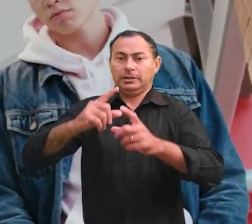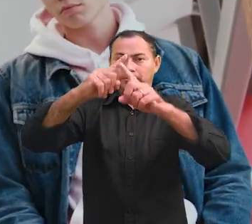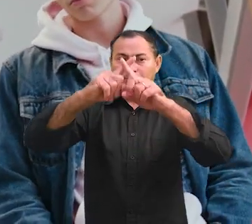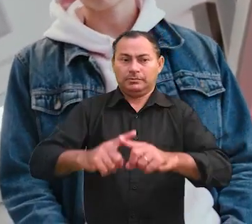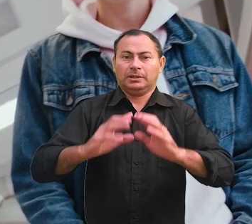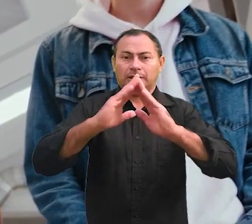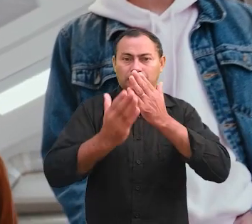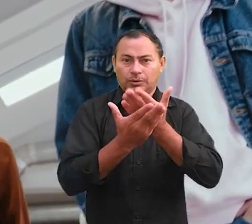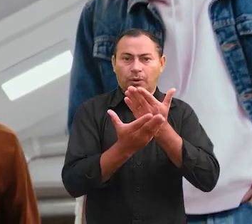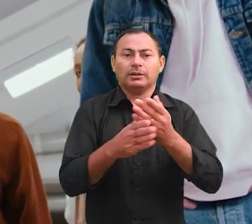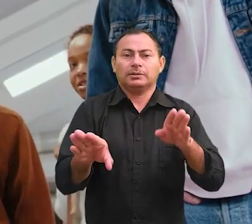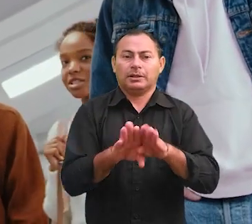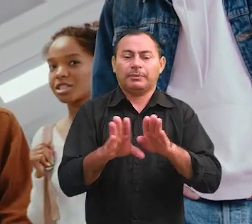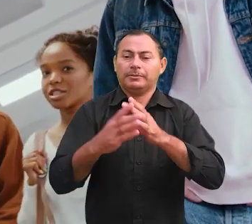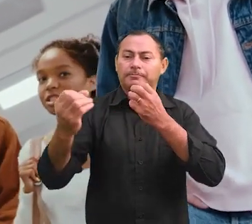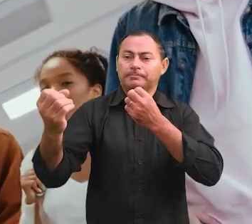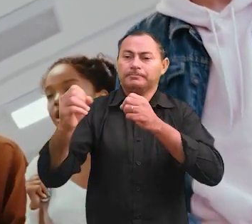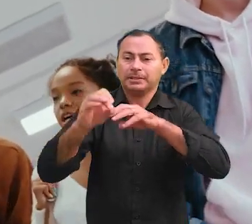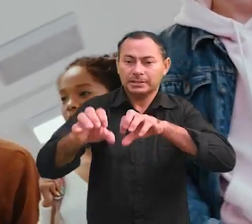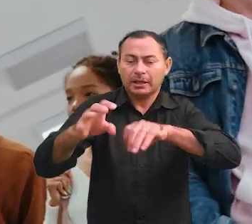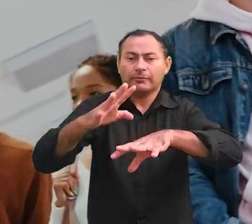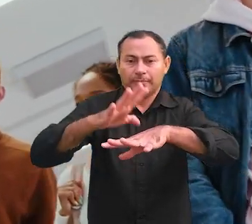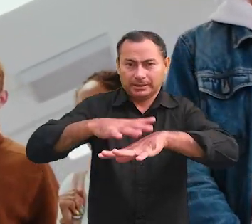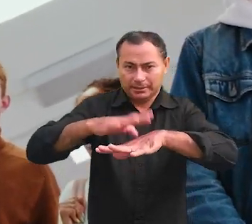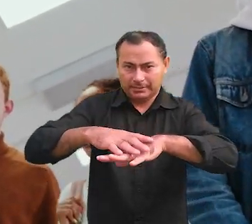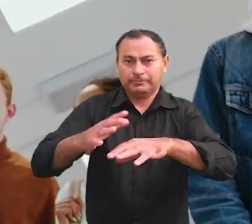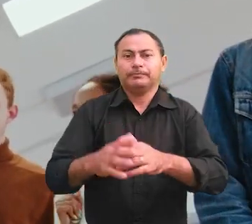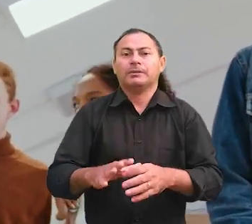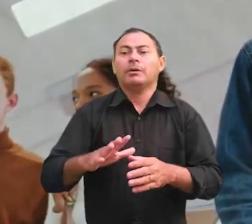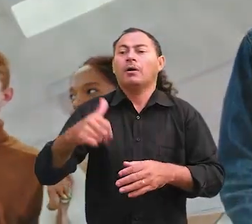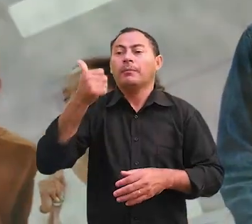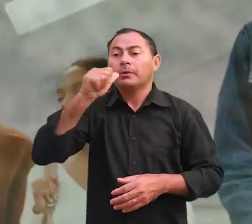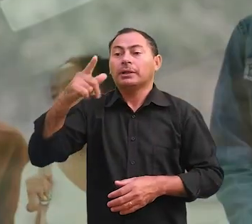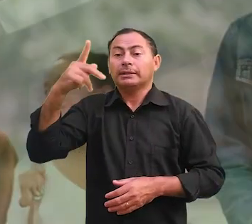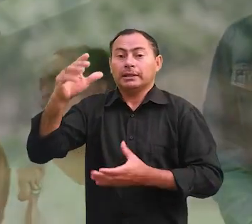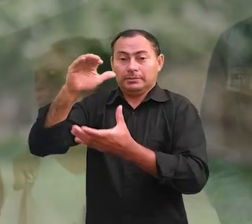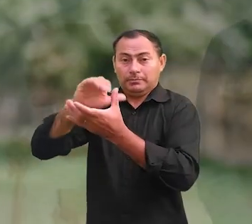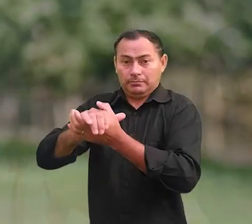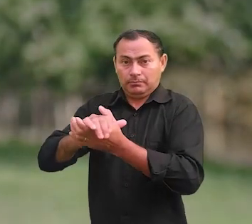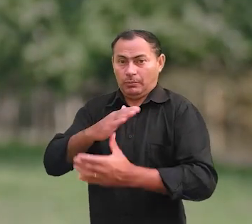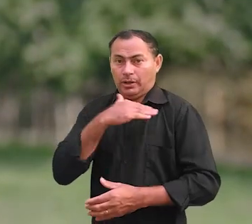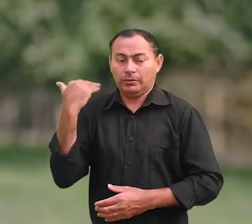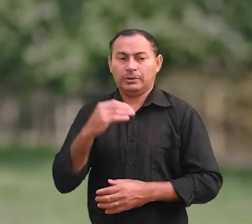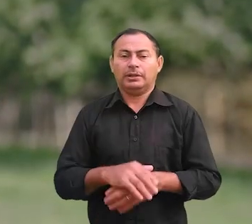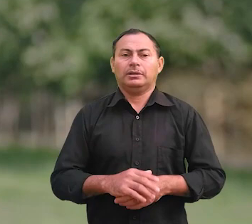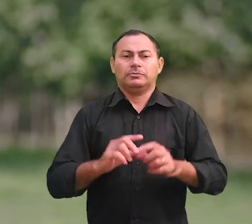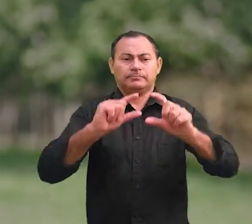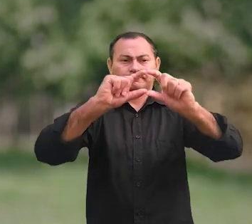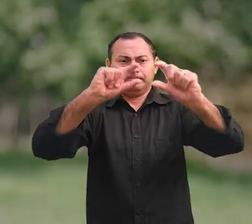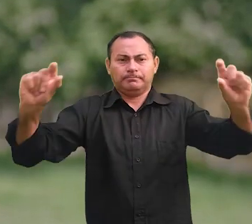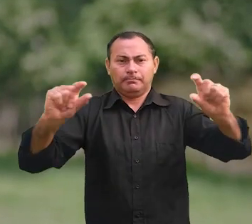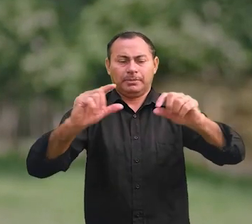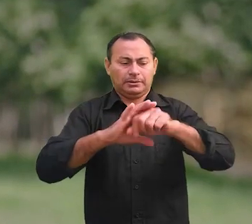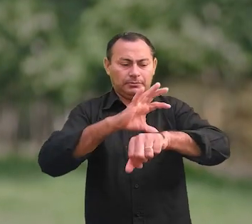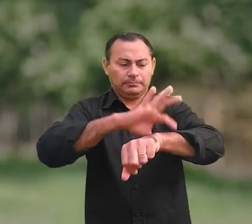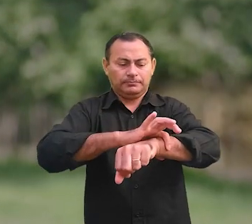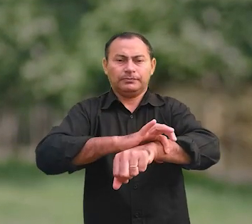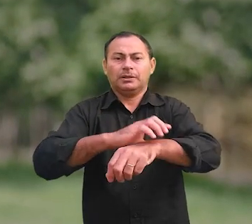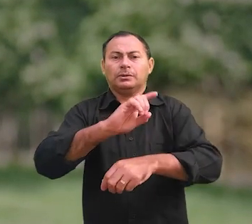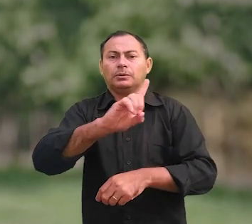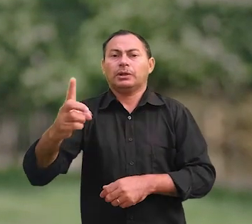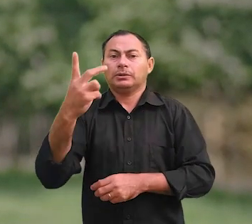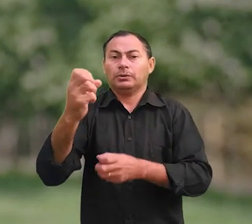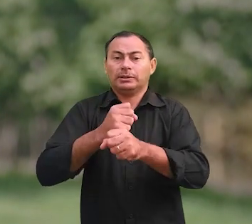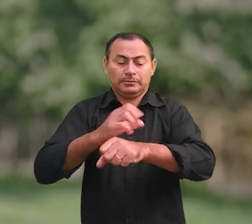do departamento esportivo na escola e também ensinava matemática quando a esposa dele morreu ele usou uma tira preta no